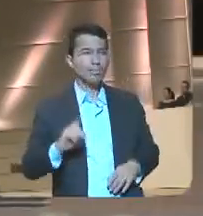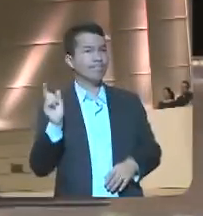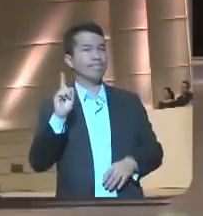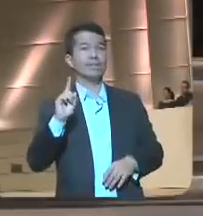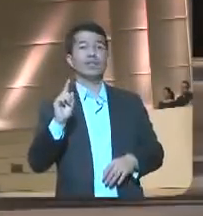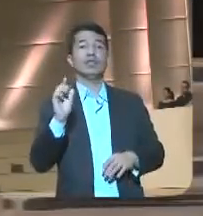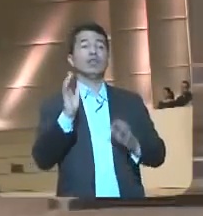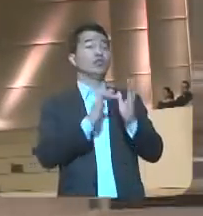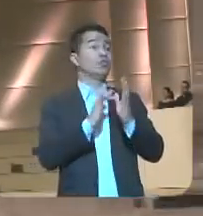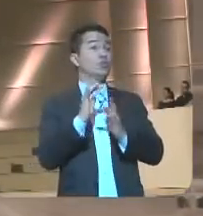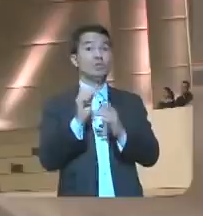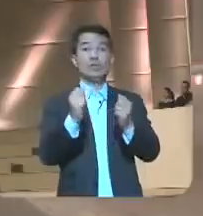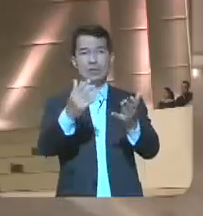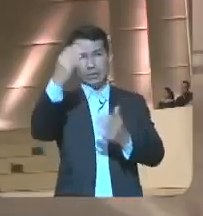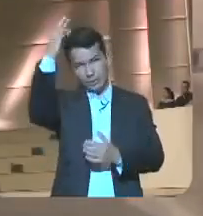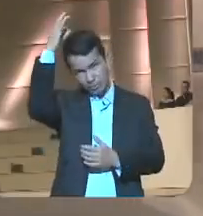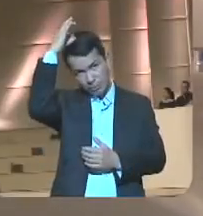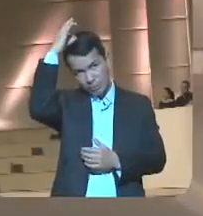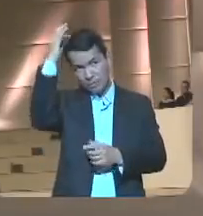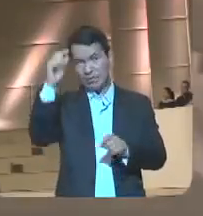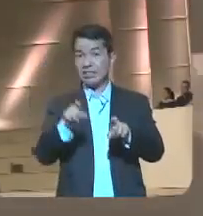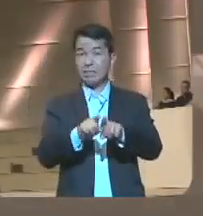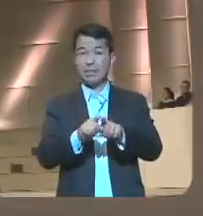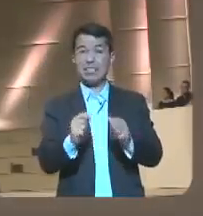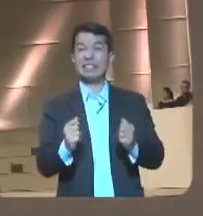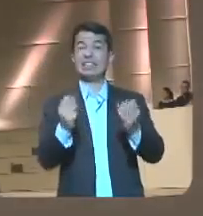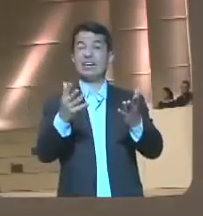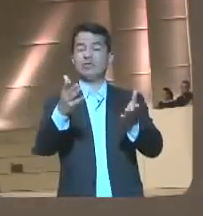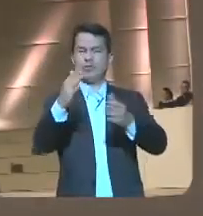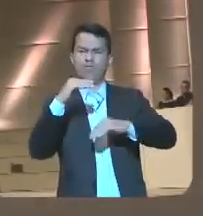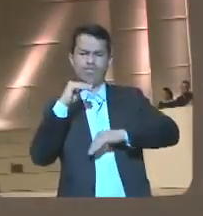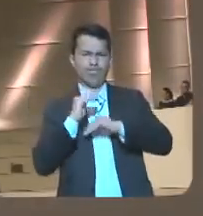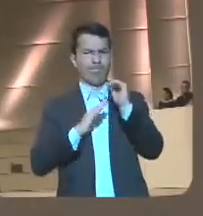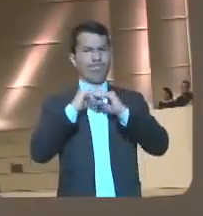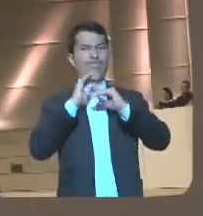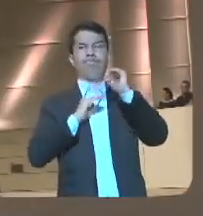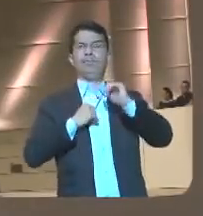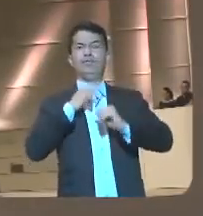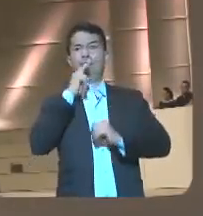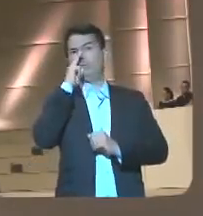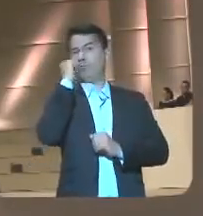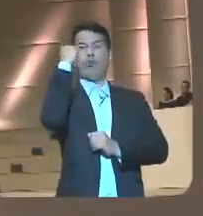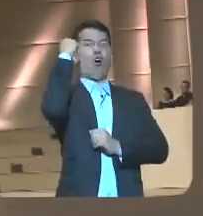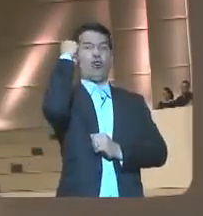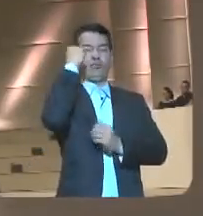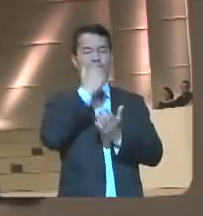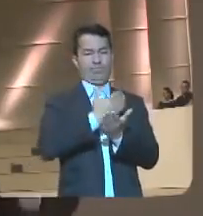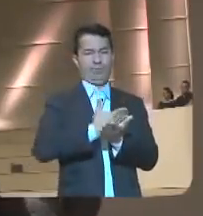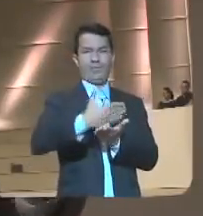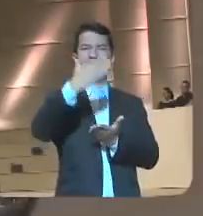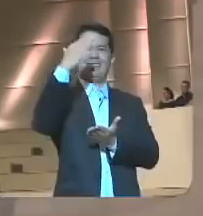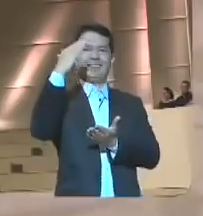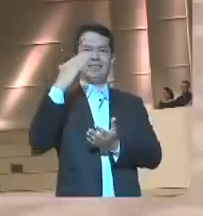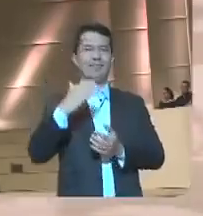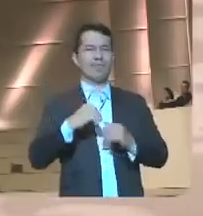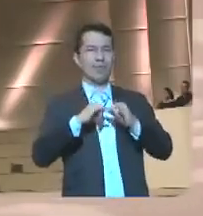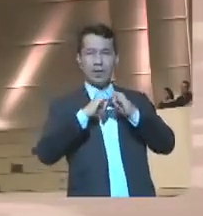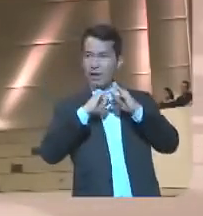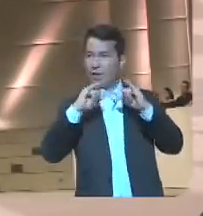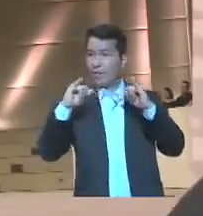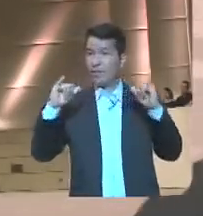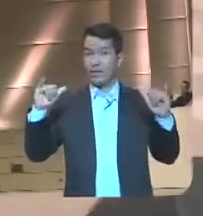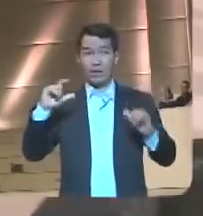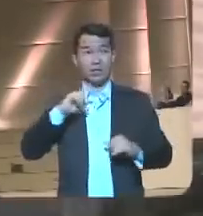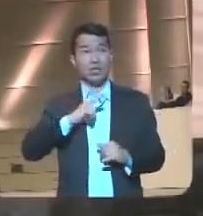é porque a gente vai viver não mais na capacidade da nossa força tem um moço aqui que eu vou lhe falar é